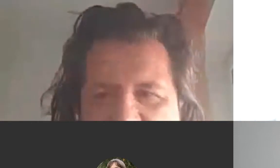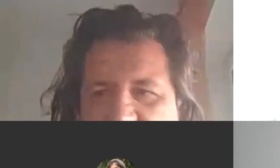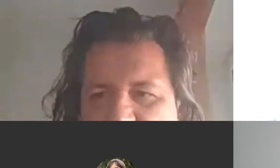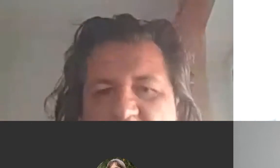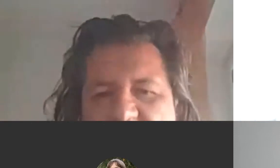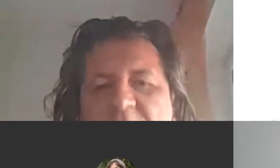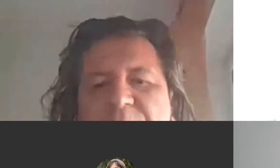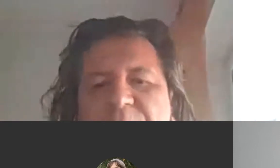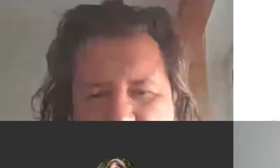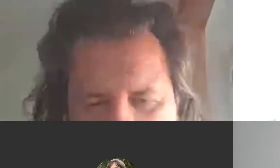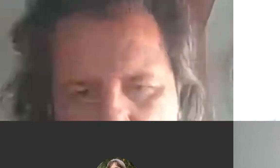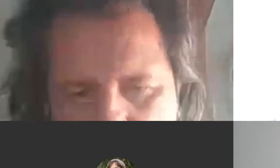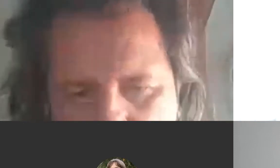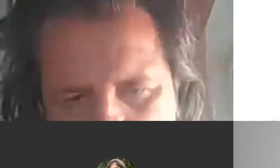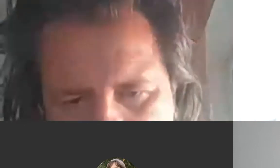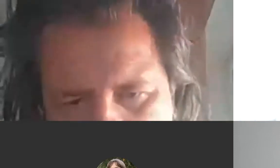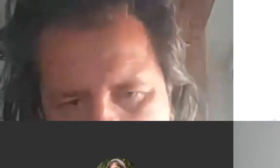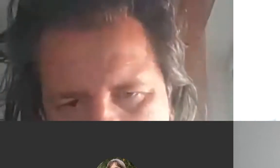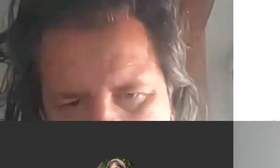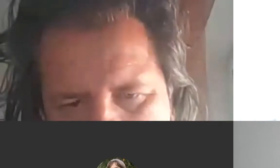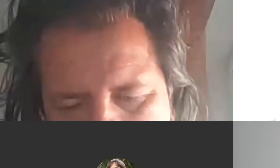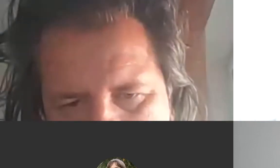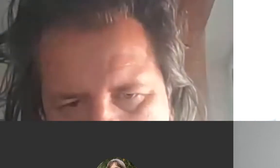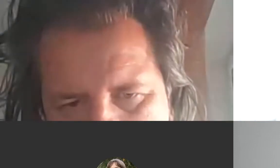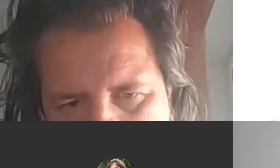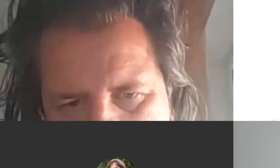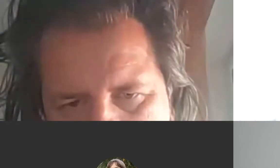específico, será a própria rede a produzir um conteúdo.